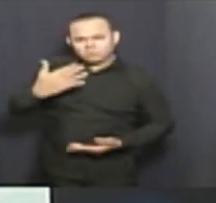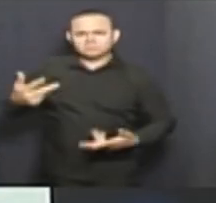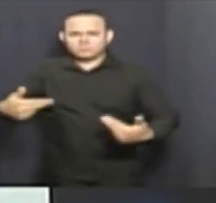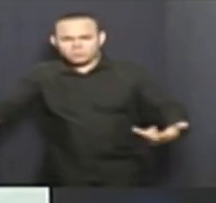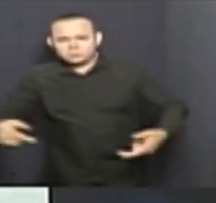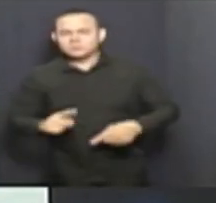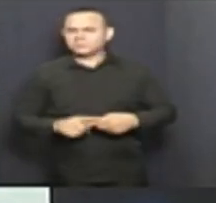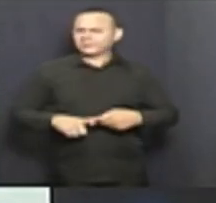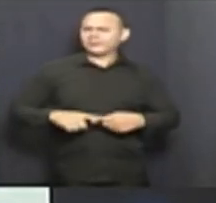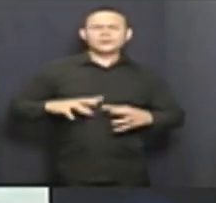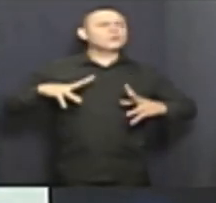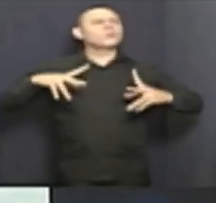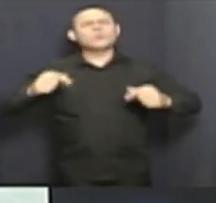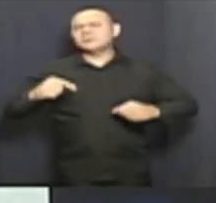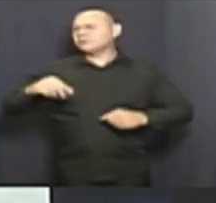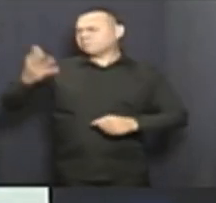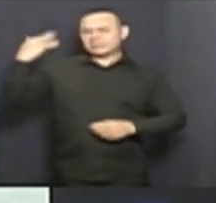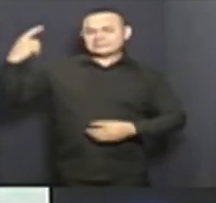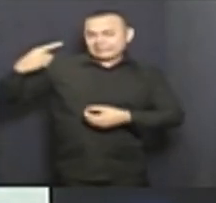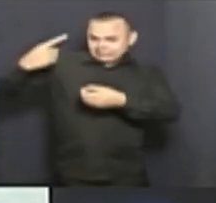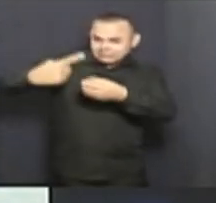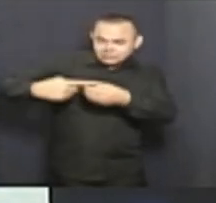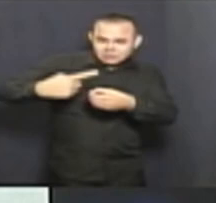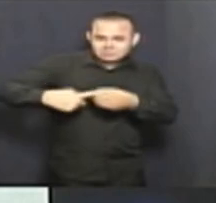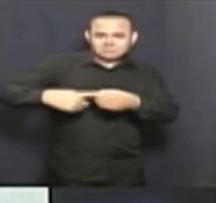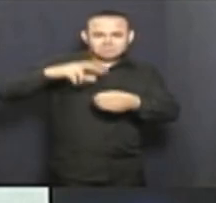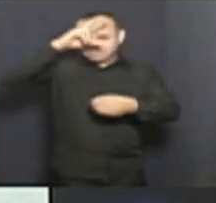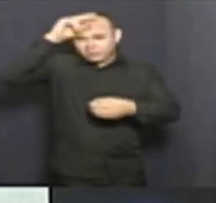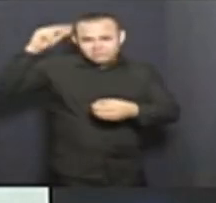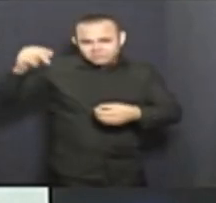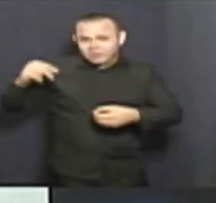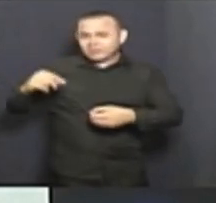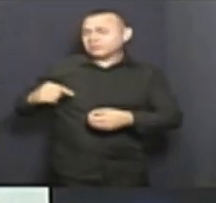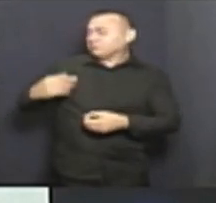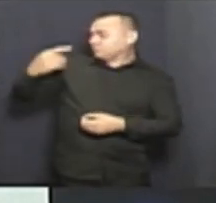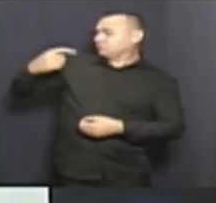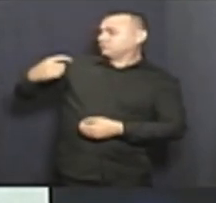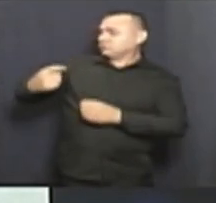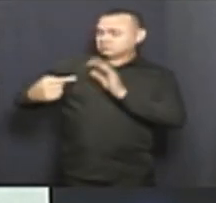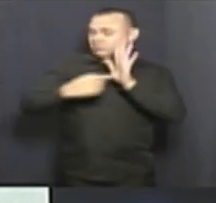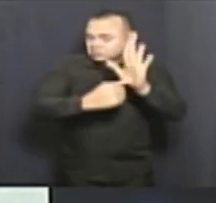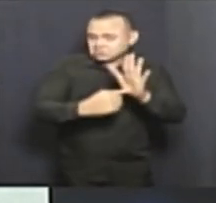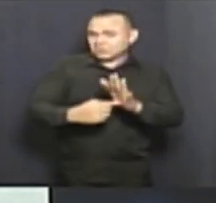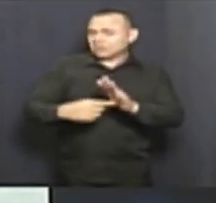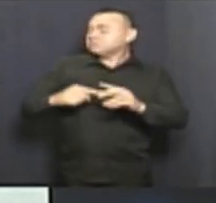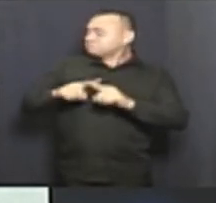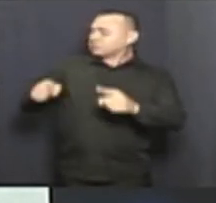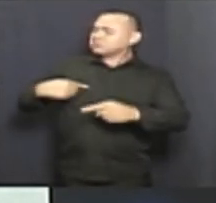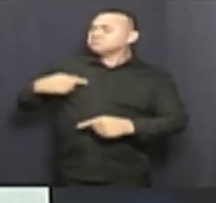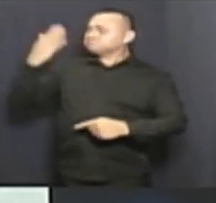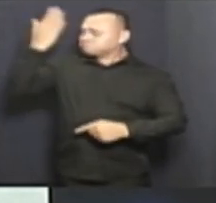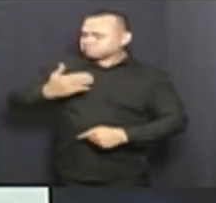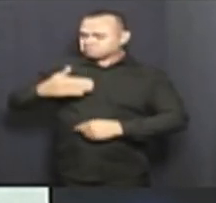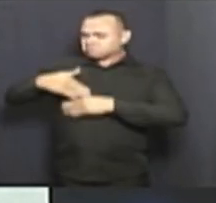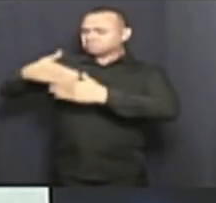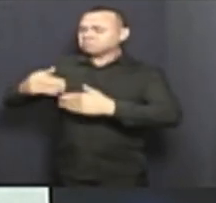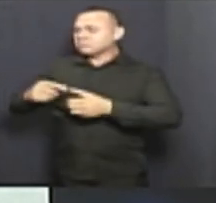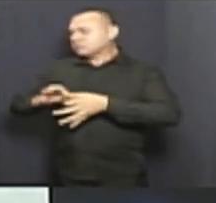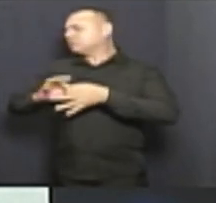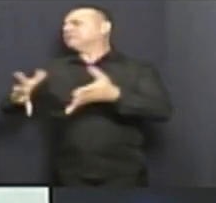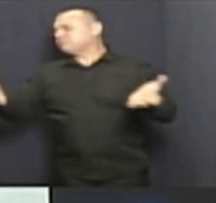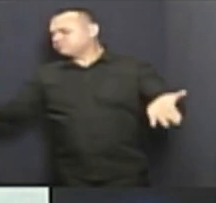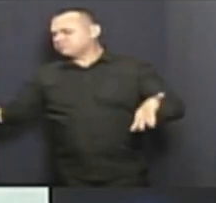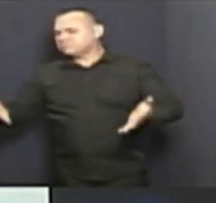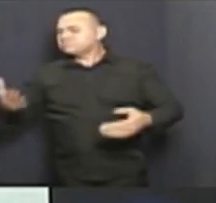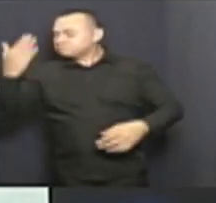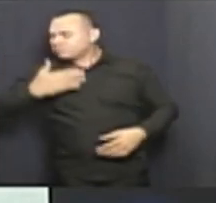denunciado quando prefeito prestei contas foi absolvido o que não pode é essa condenação precoce por pessoas